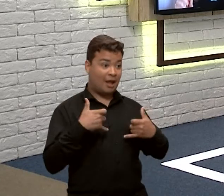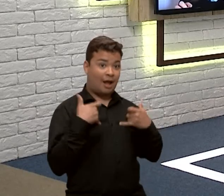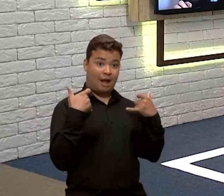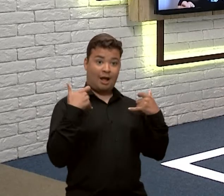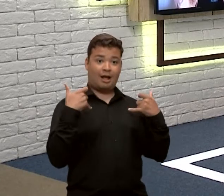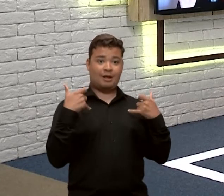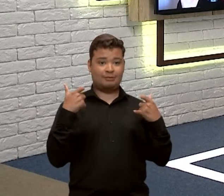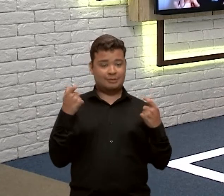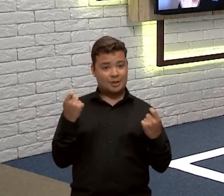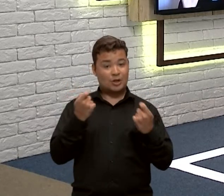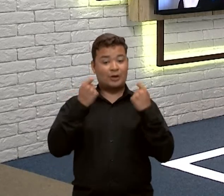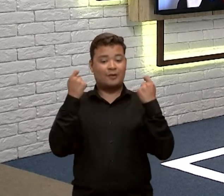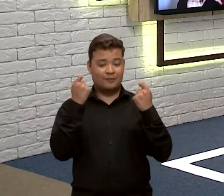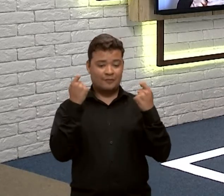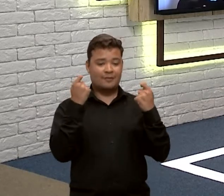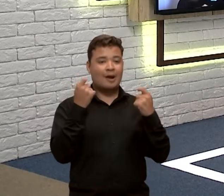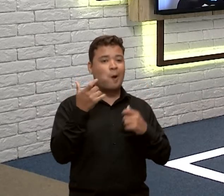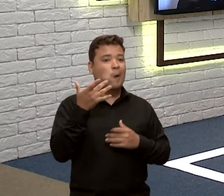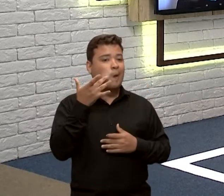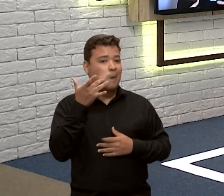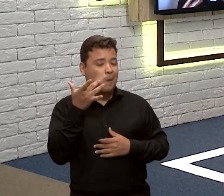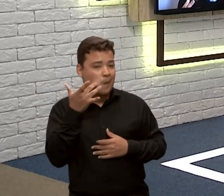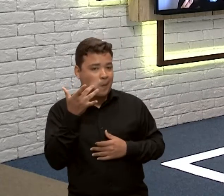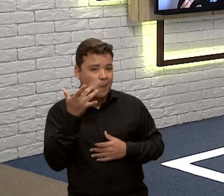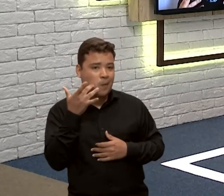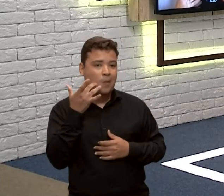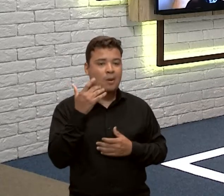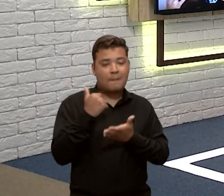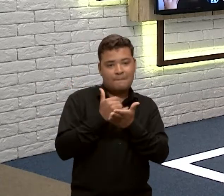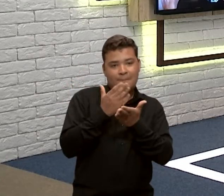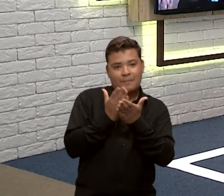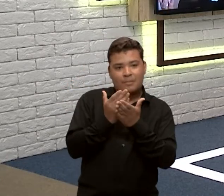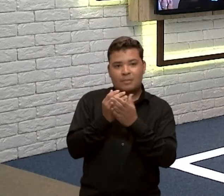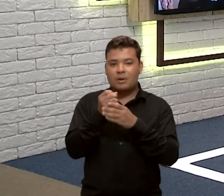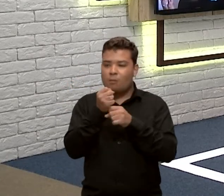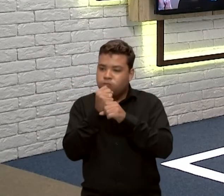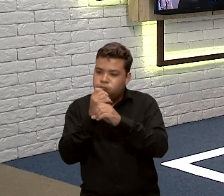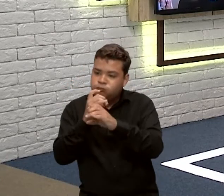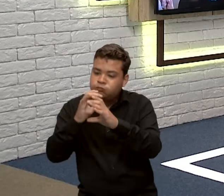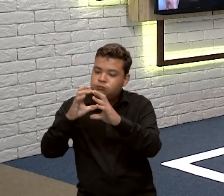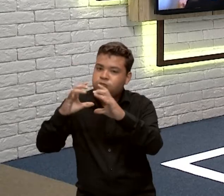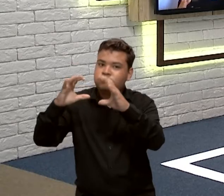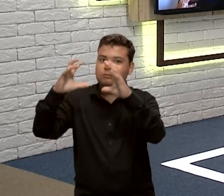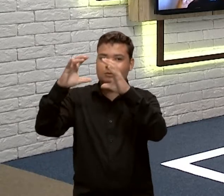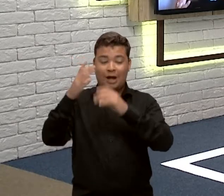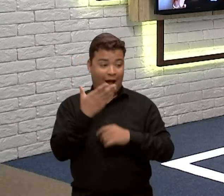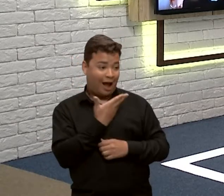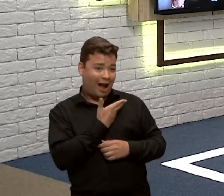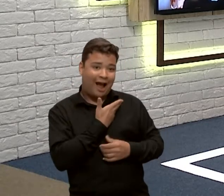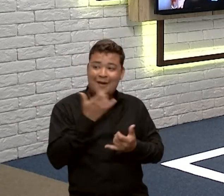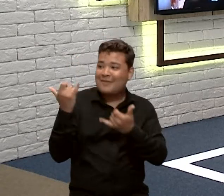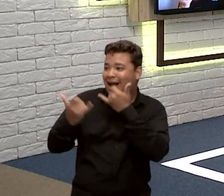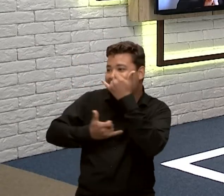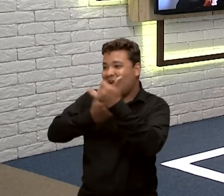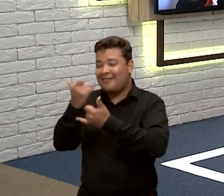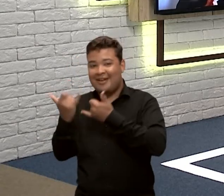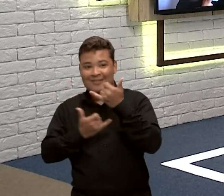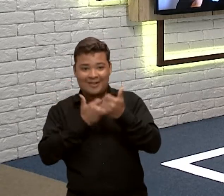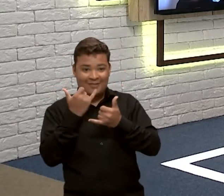com bala, bolo e balão. Brincar com muitos amigos e dar pulos no